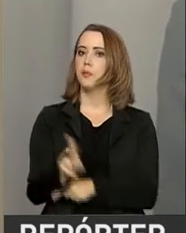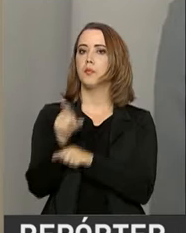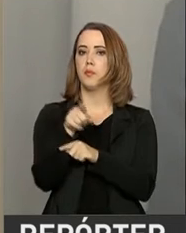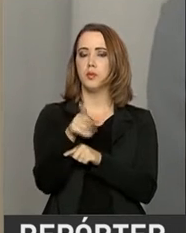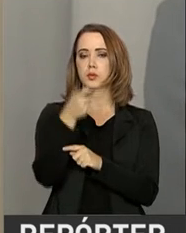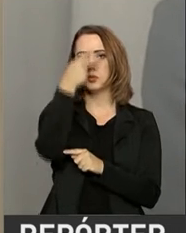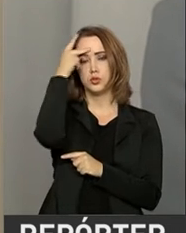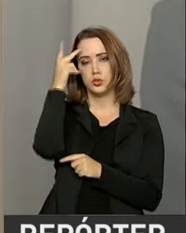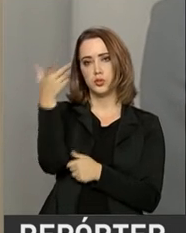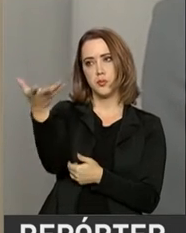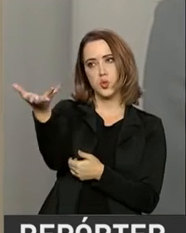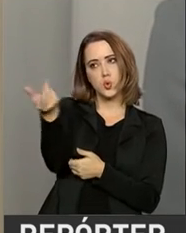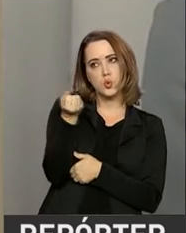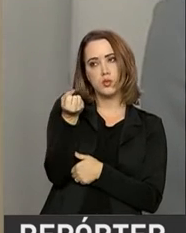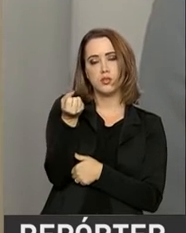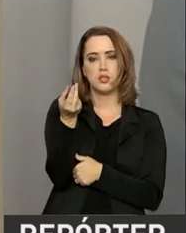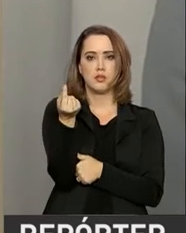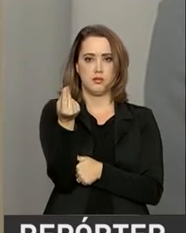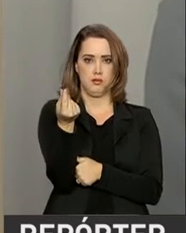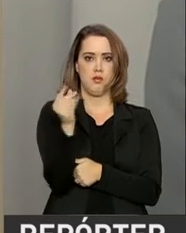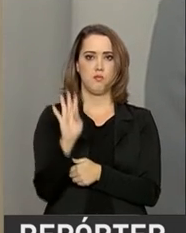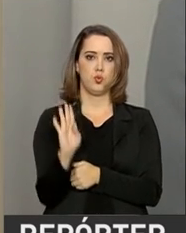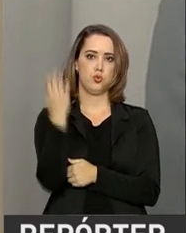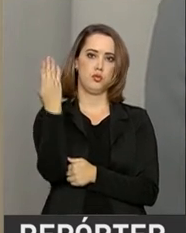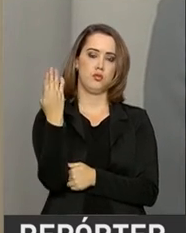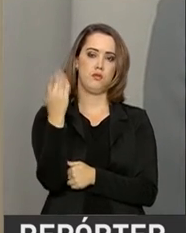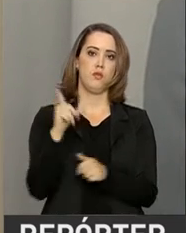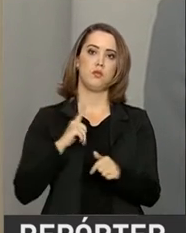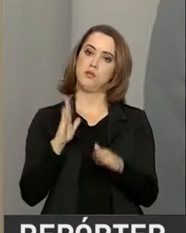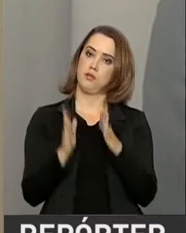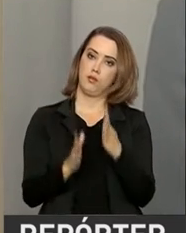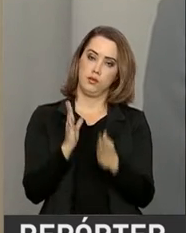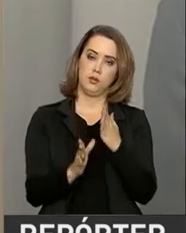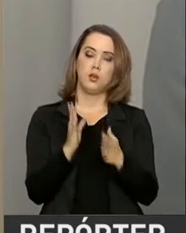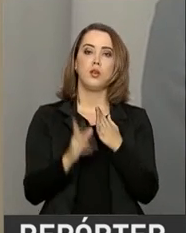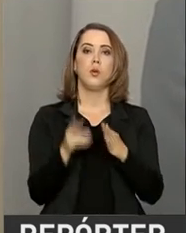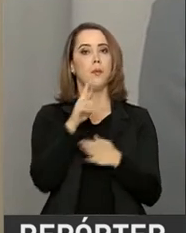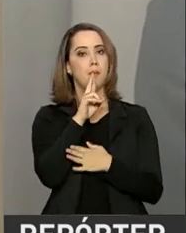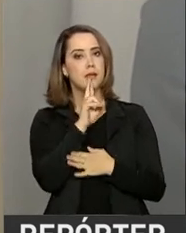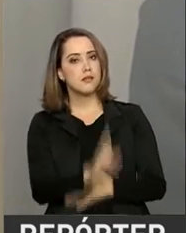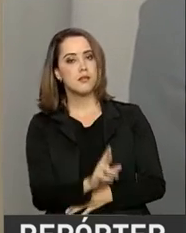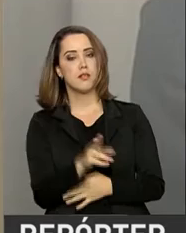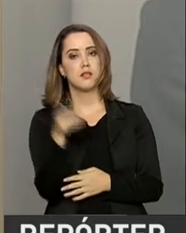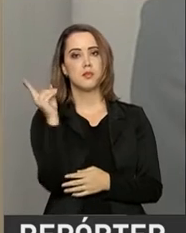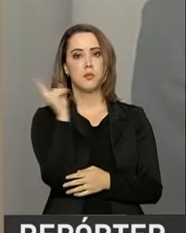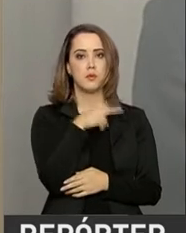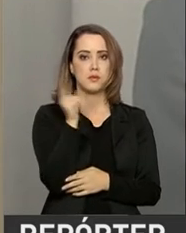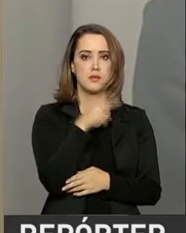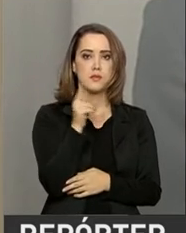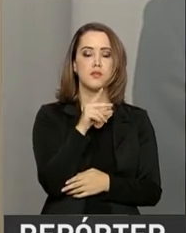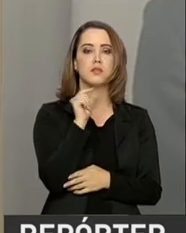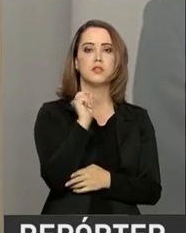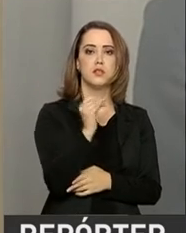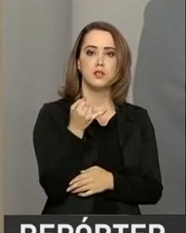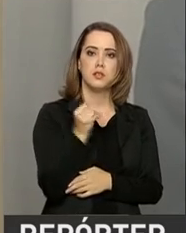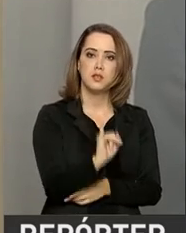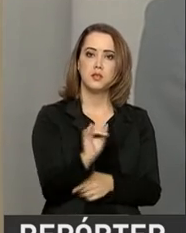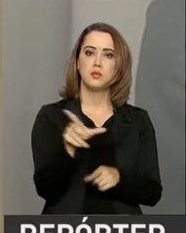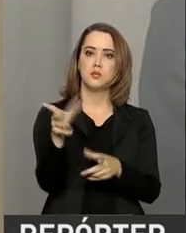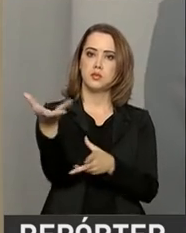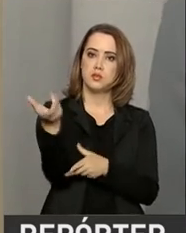no sentido de que ele vai ter um prazo para que têm uma resposta mais rápida quando tiver uma eventual célula